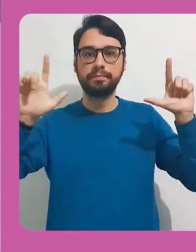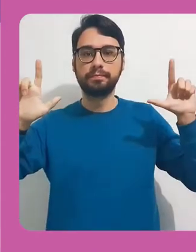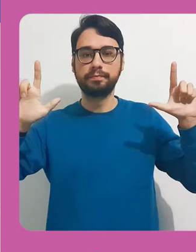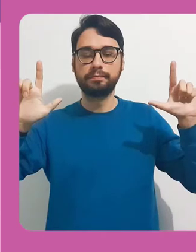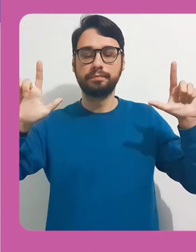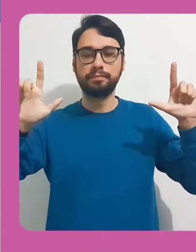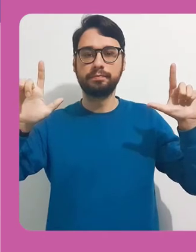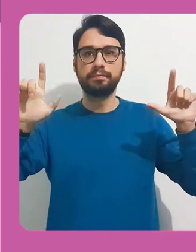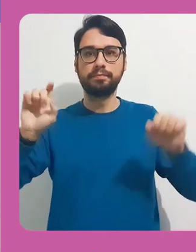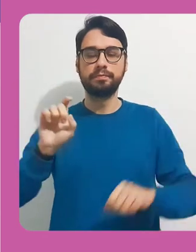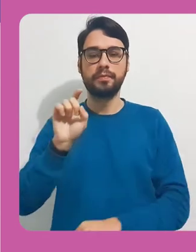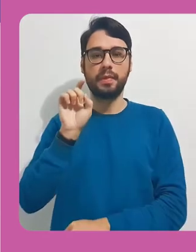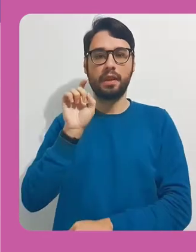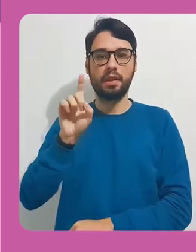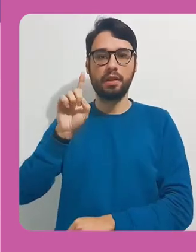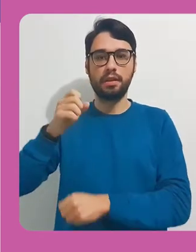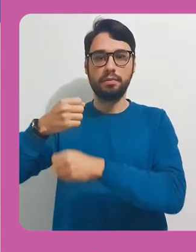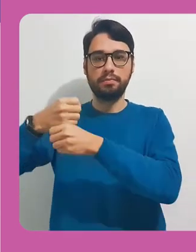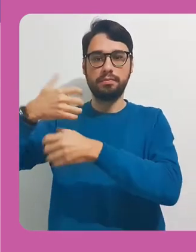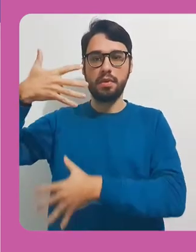nome, certo?